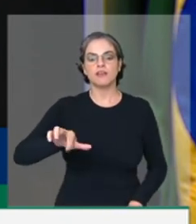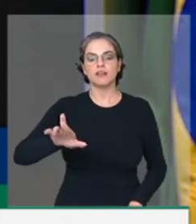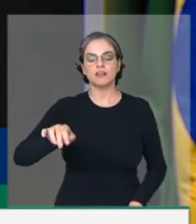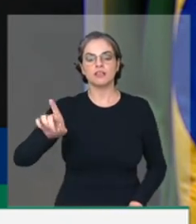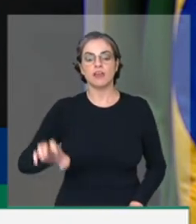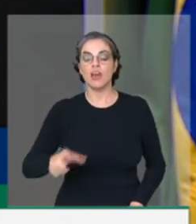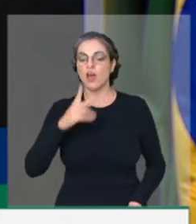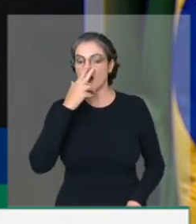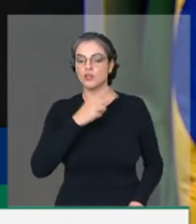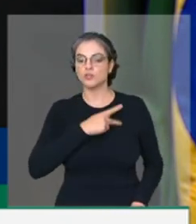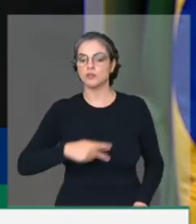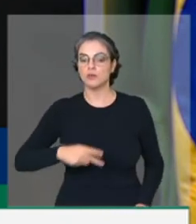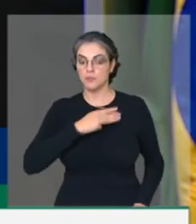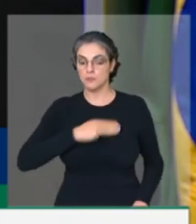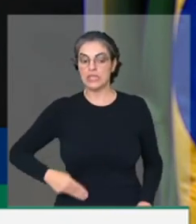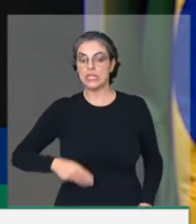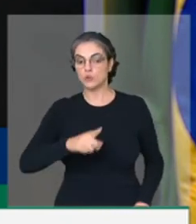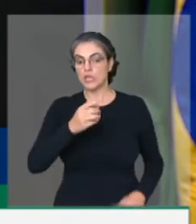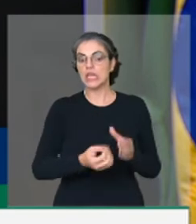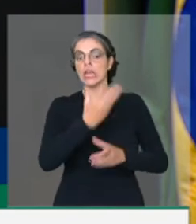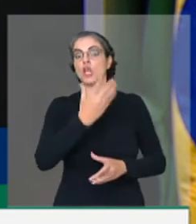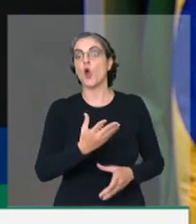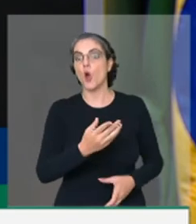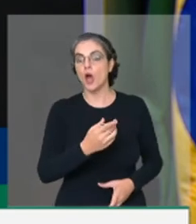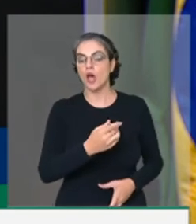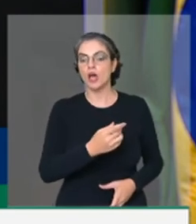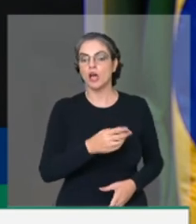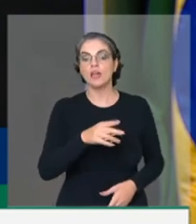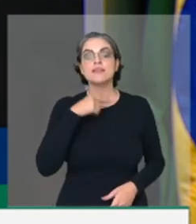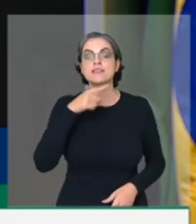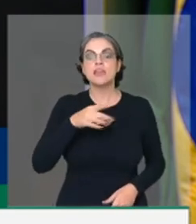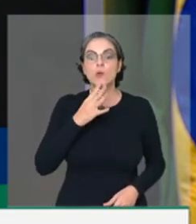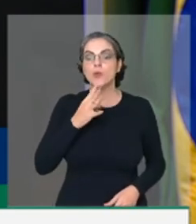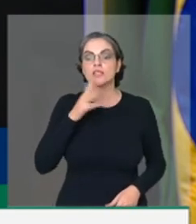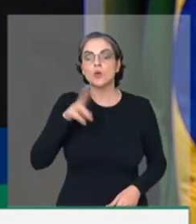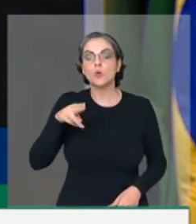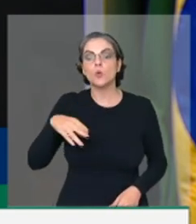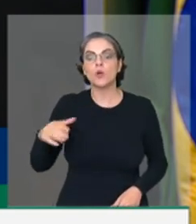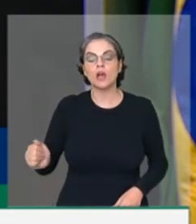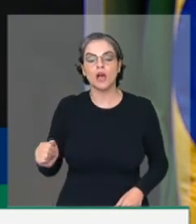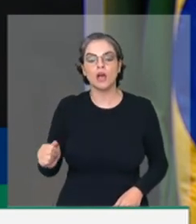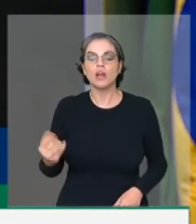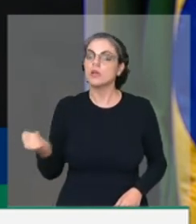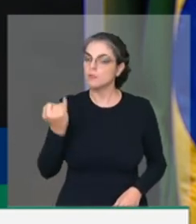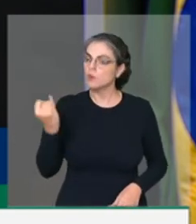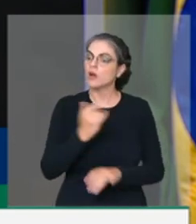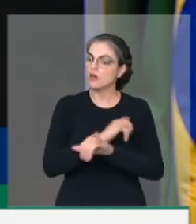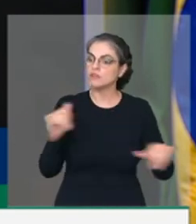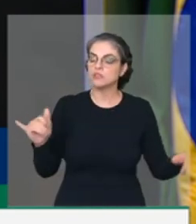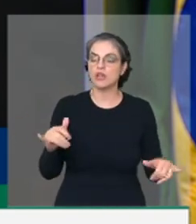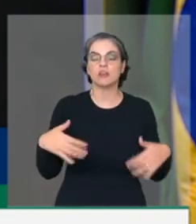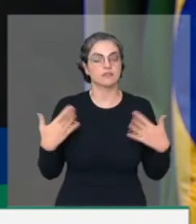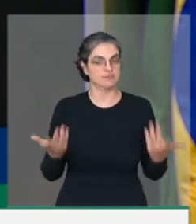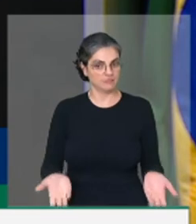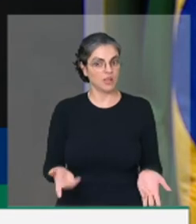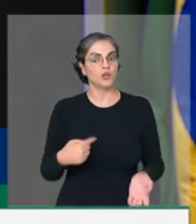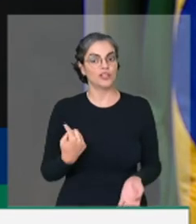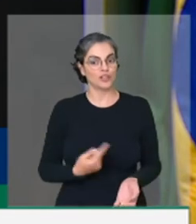ministro Alexandre de Moraes. Criou essa ferramenta jurídica que ninguém conhecia, deputada Carla Zambelli, é importante frisar. E nós